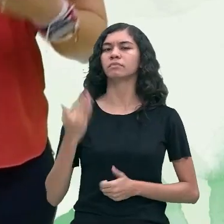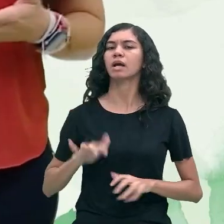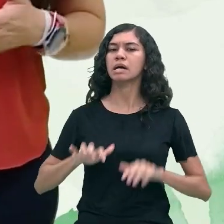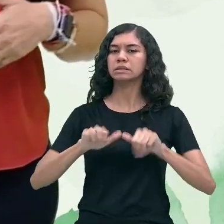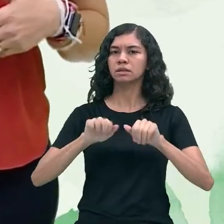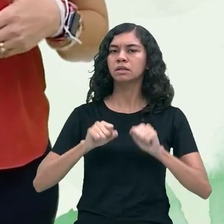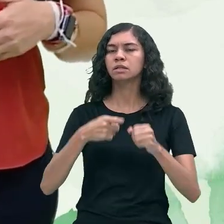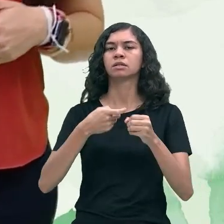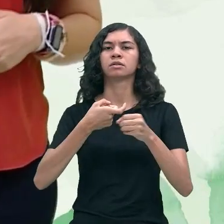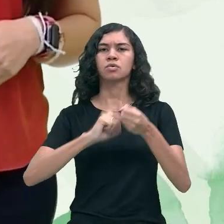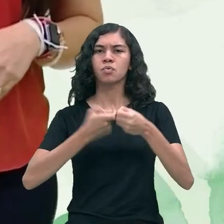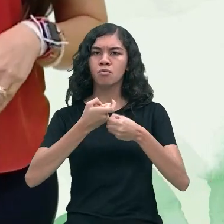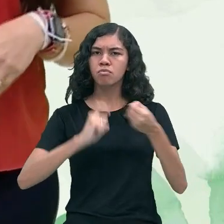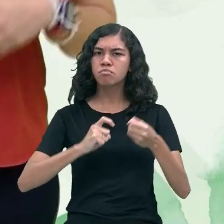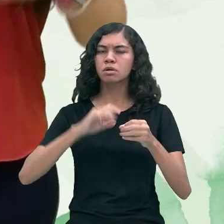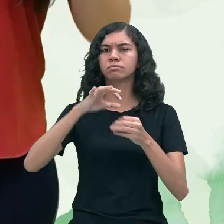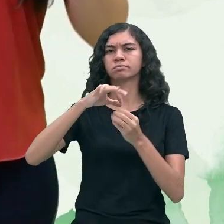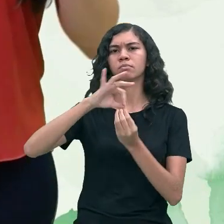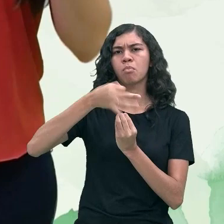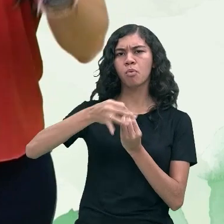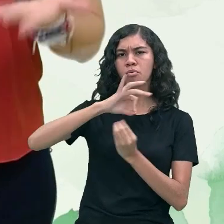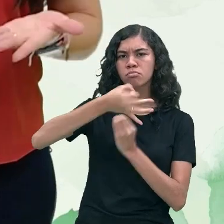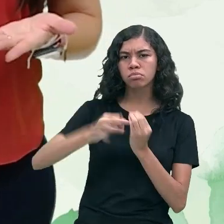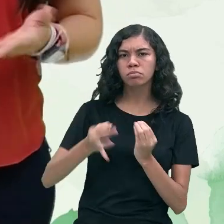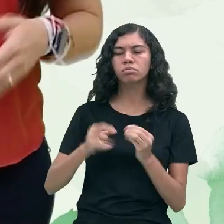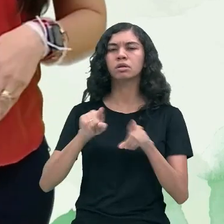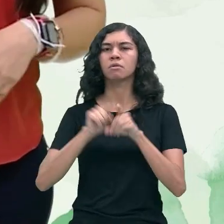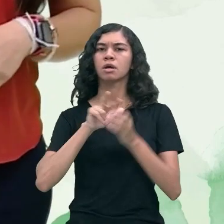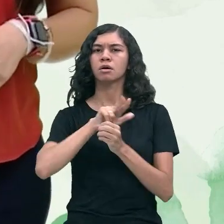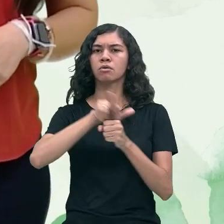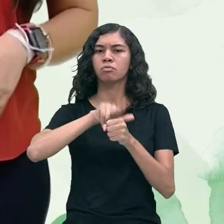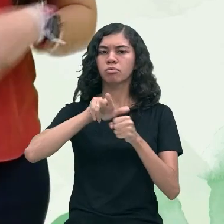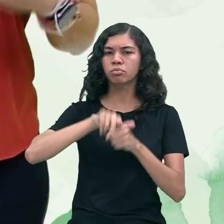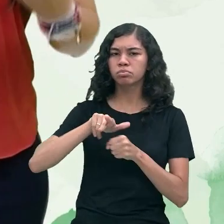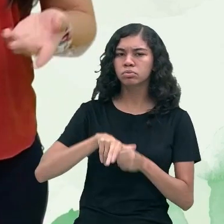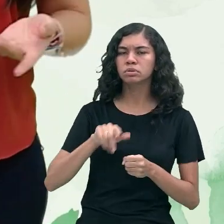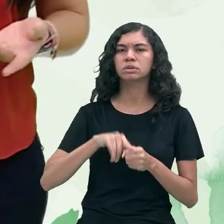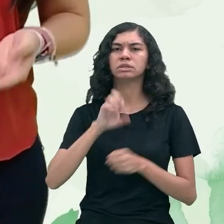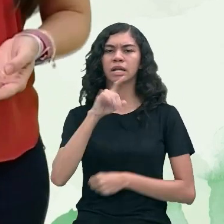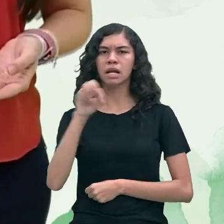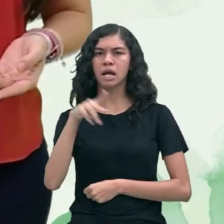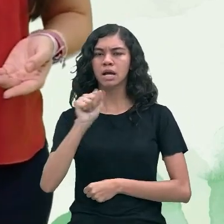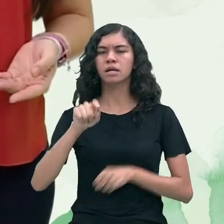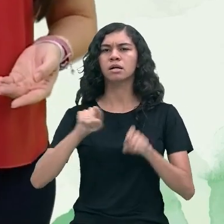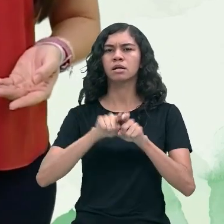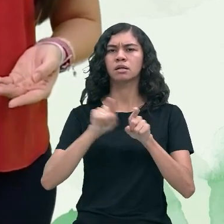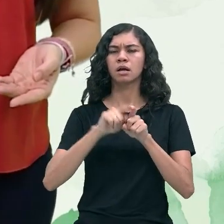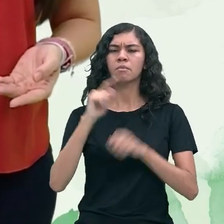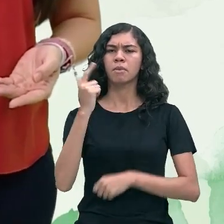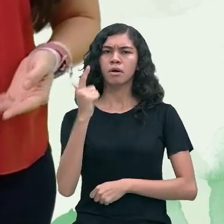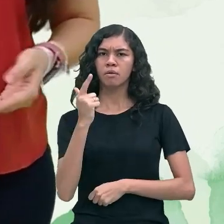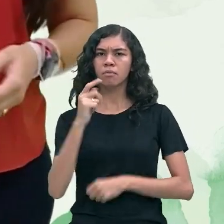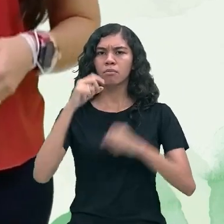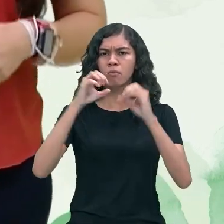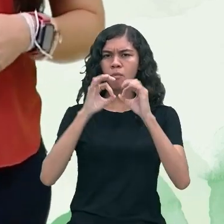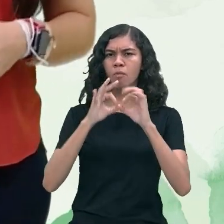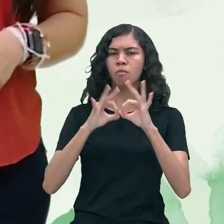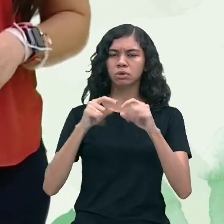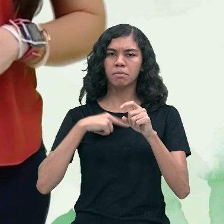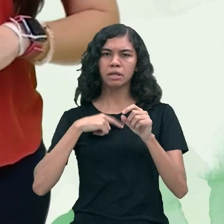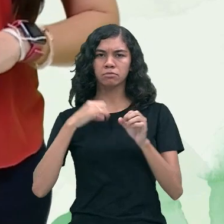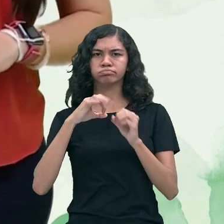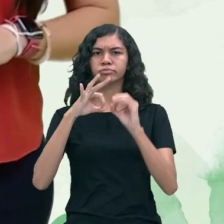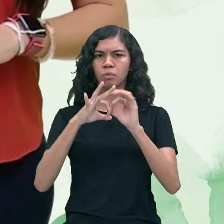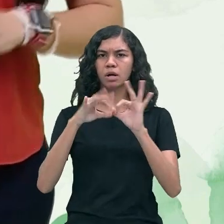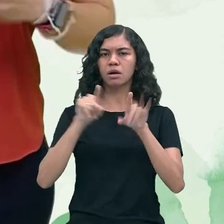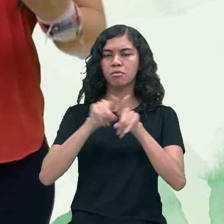o tucumã, a pupunha, o cupuaçu, o seringueiro, o guaraná, a vitória régia, né, que são